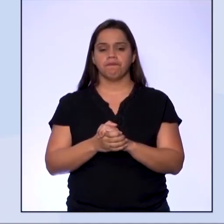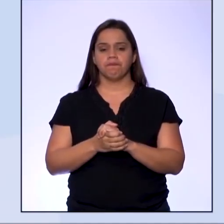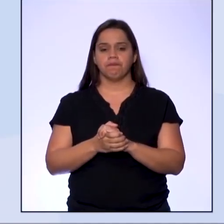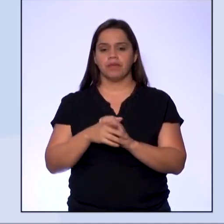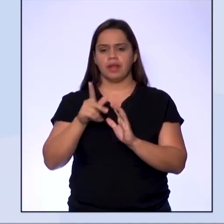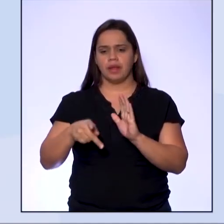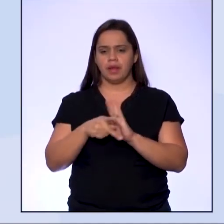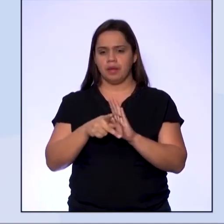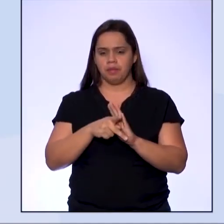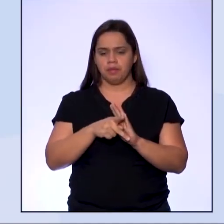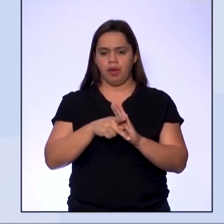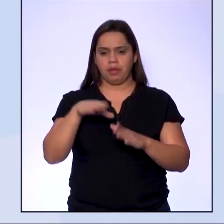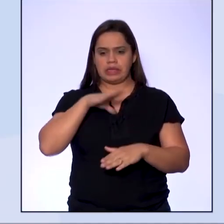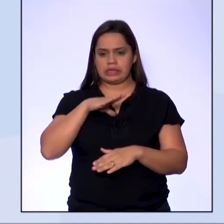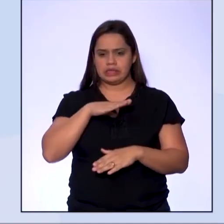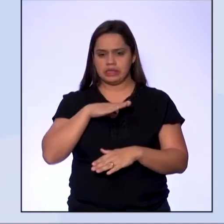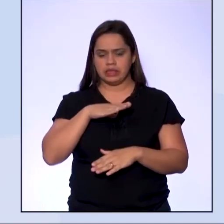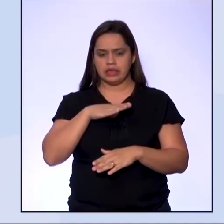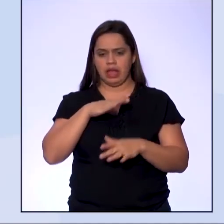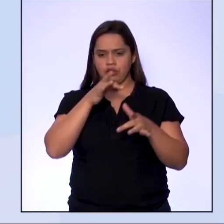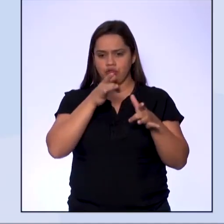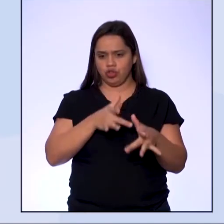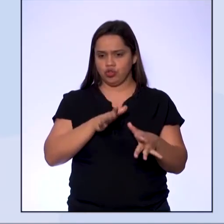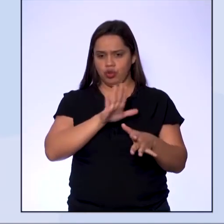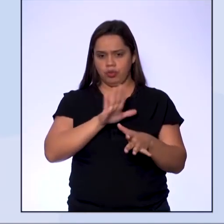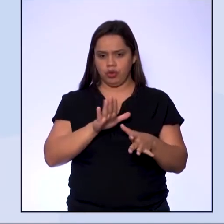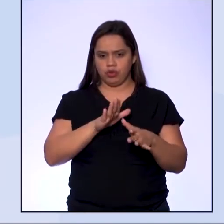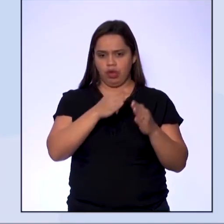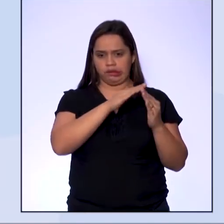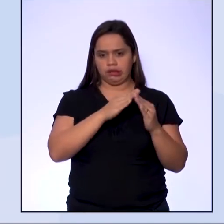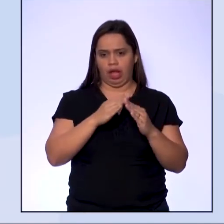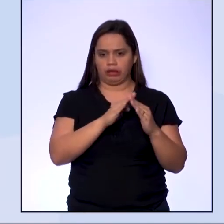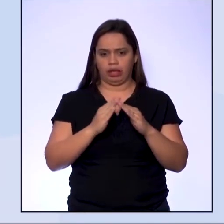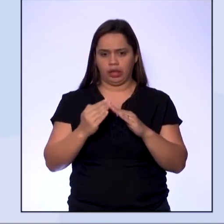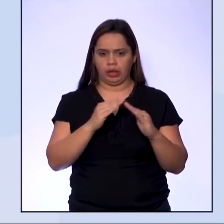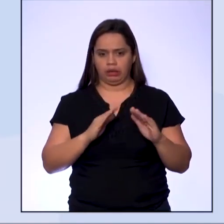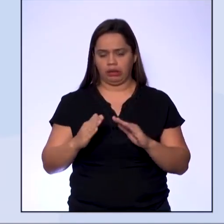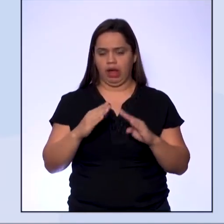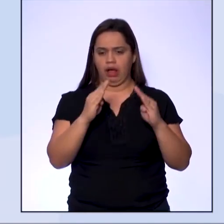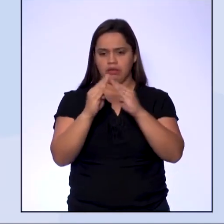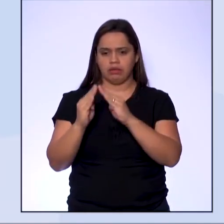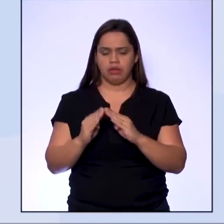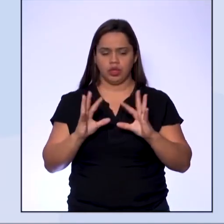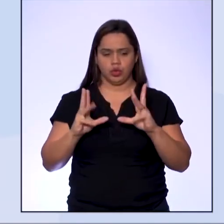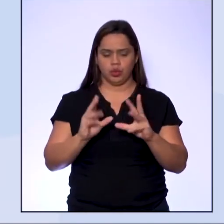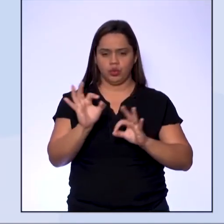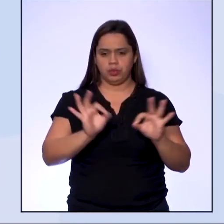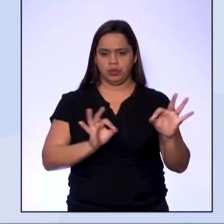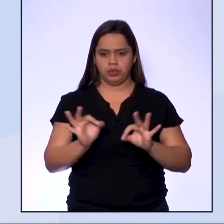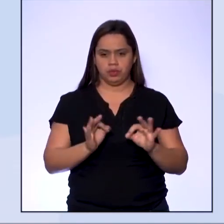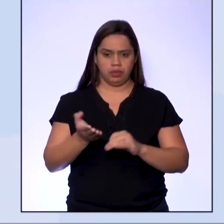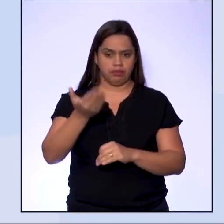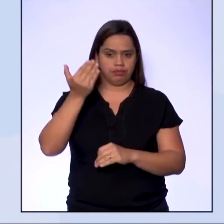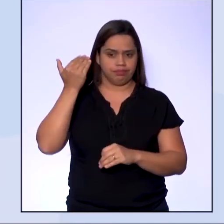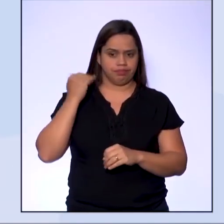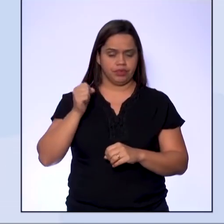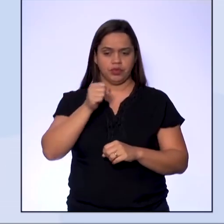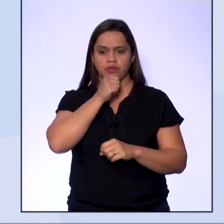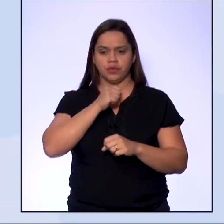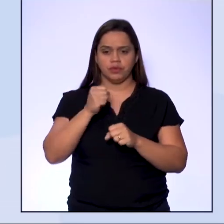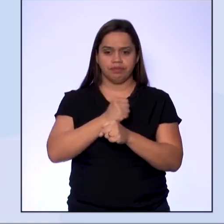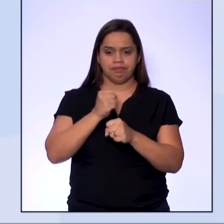por favor. Então, vocês vão observar aí a imagem 1, nós vamos destacar elas, depois nós vamos voltar mostrando as 4 imagens juntas